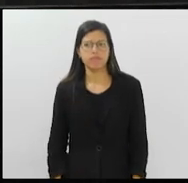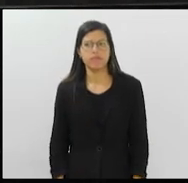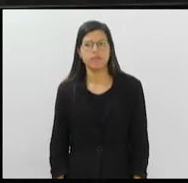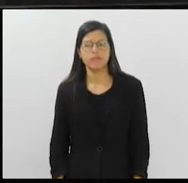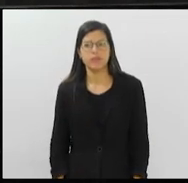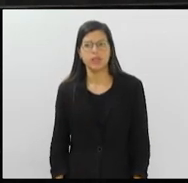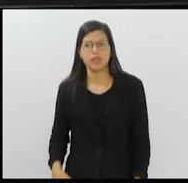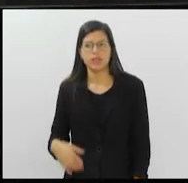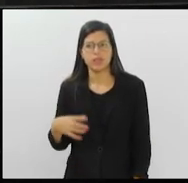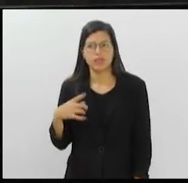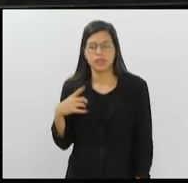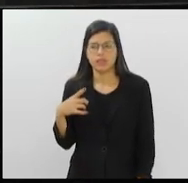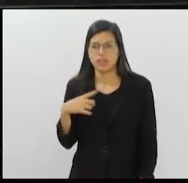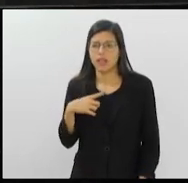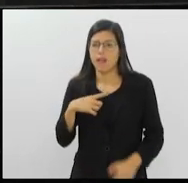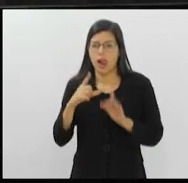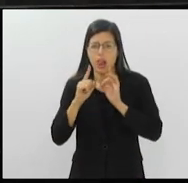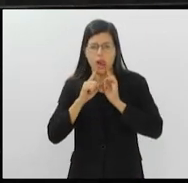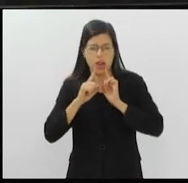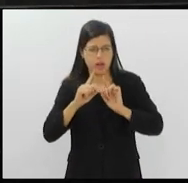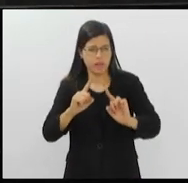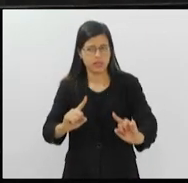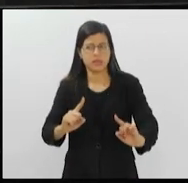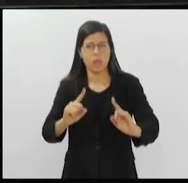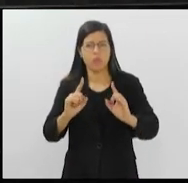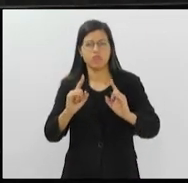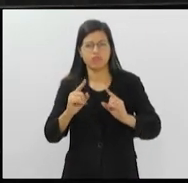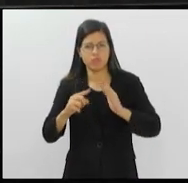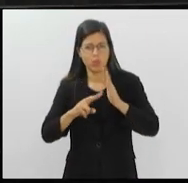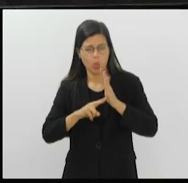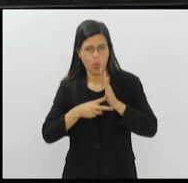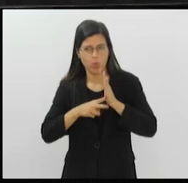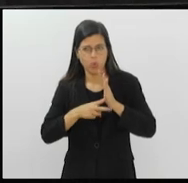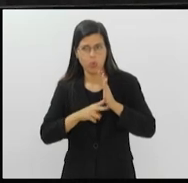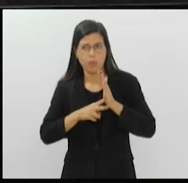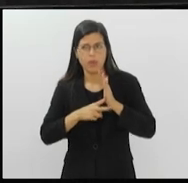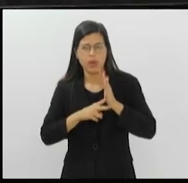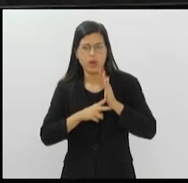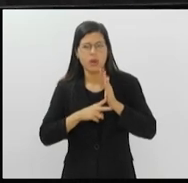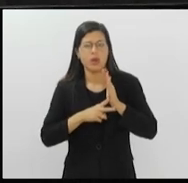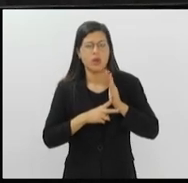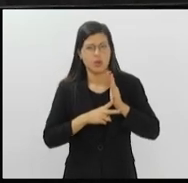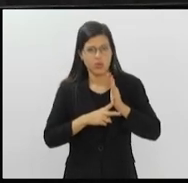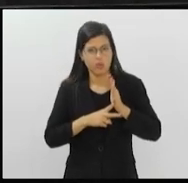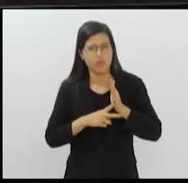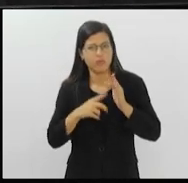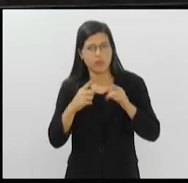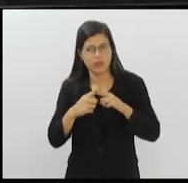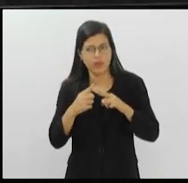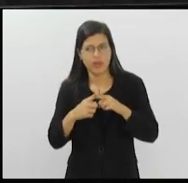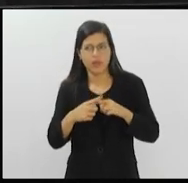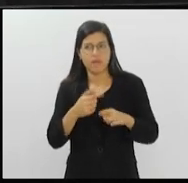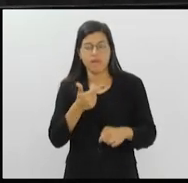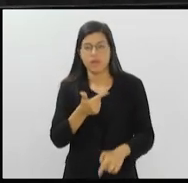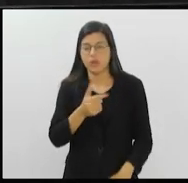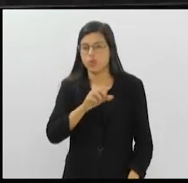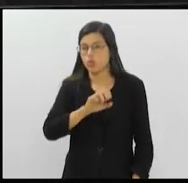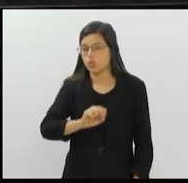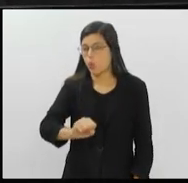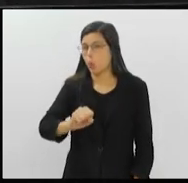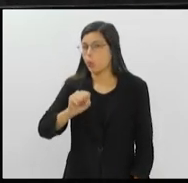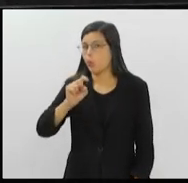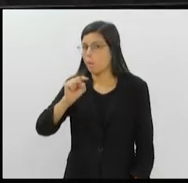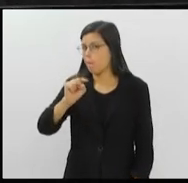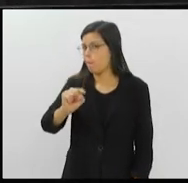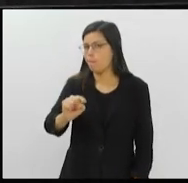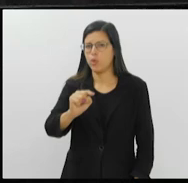Teve panelaço no condomínio, que é um condomínio grande, são 780 mil metros quadrados, para Vossa Excelência ter ideia, 28 mil moradores.